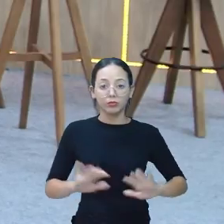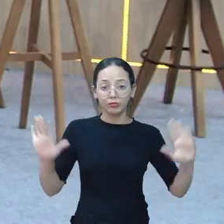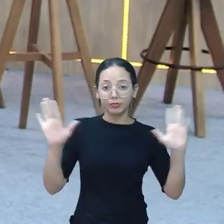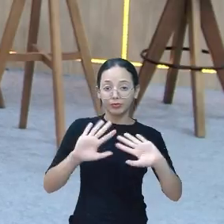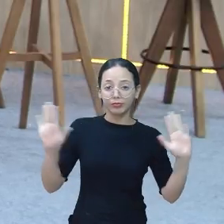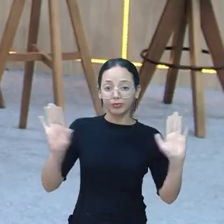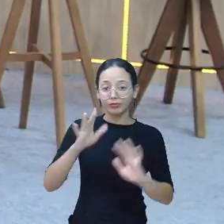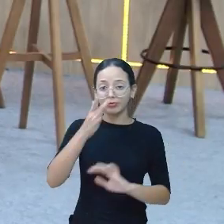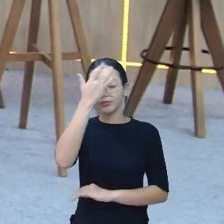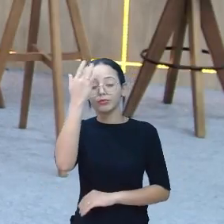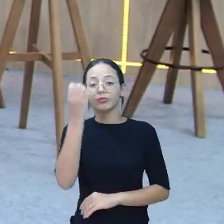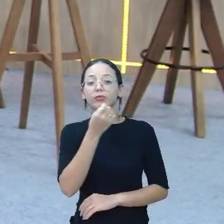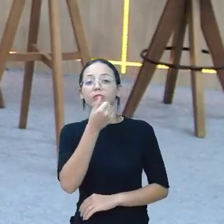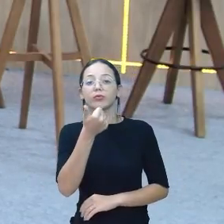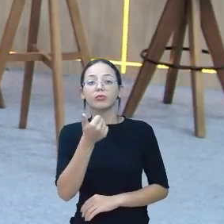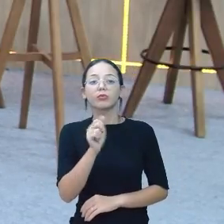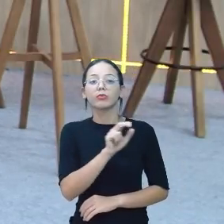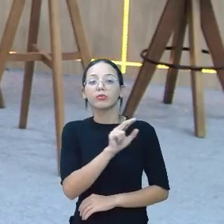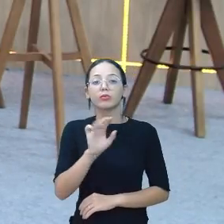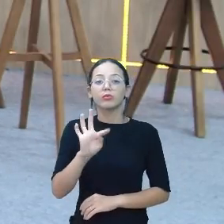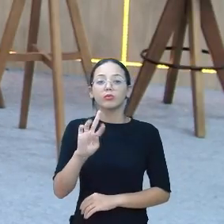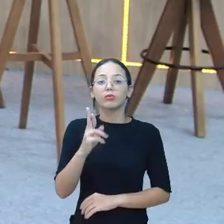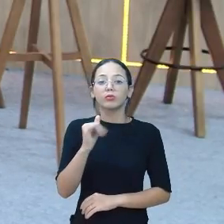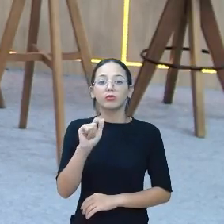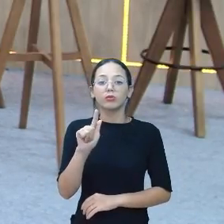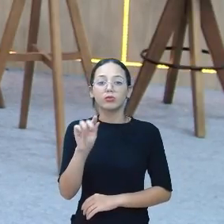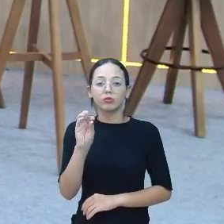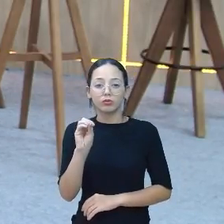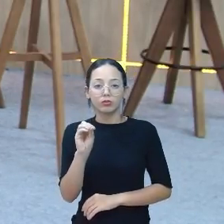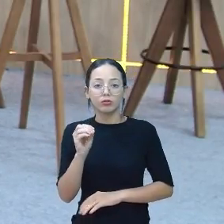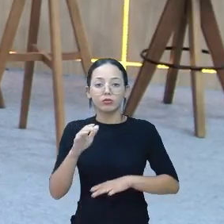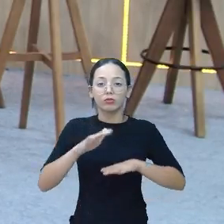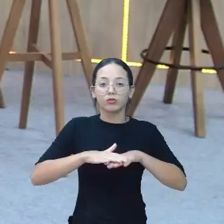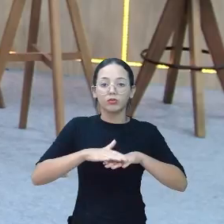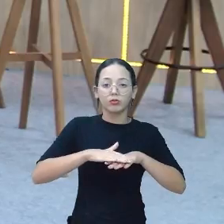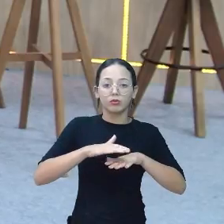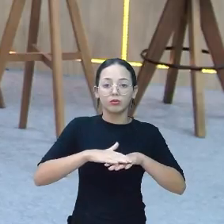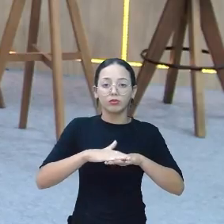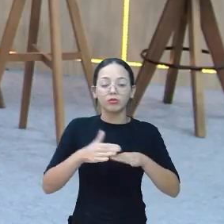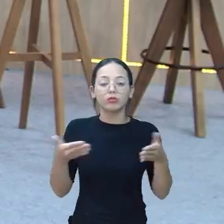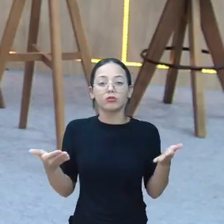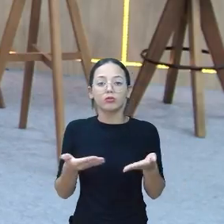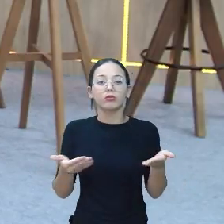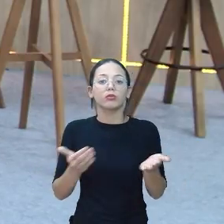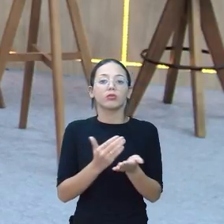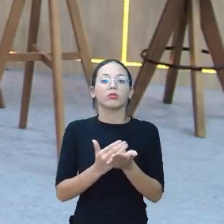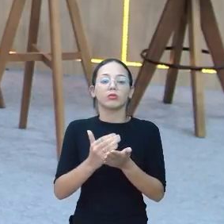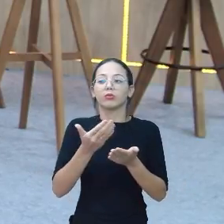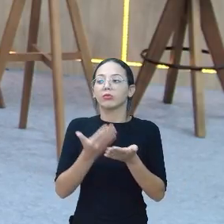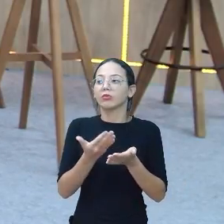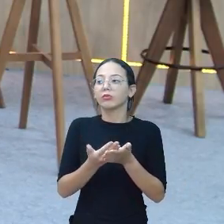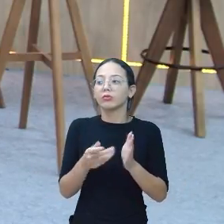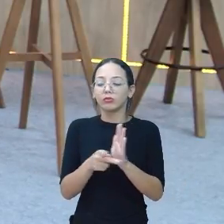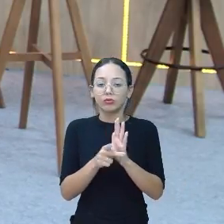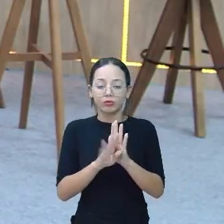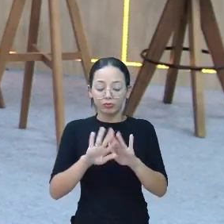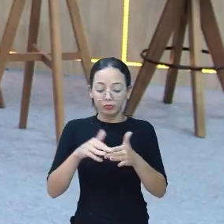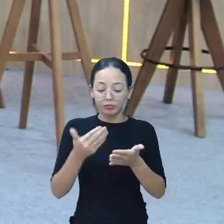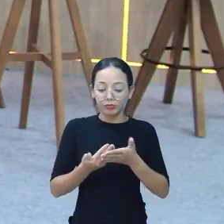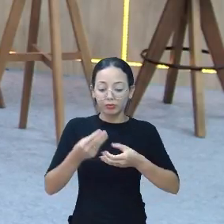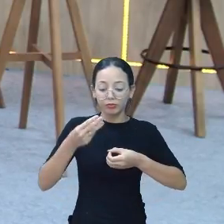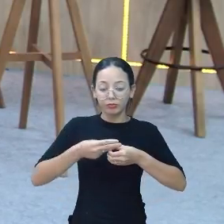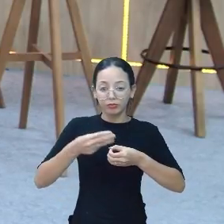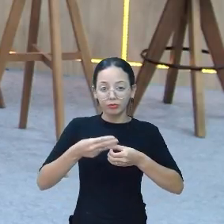Olá pessoal, tudo bem? Eu me chamo professor Tiago, de Matemática, e estamos iniciando mais uma aula da Escola Municipal para